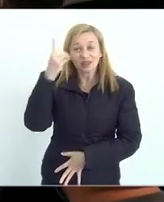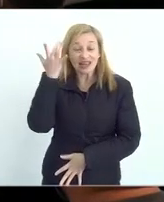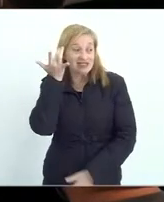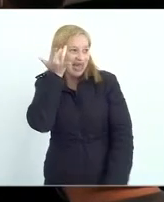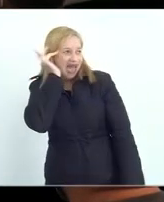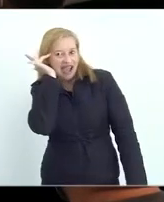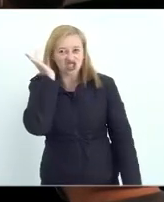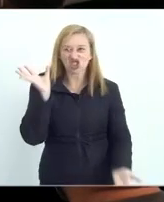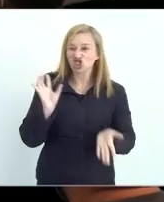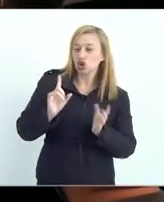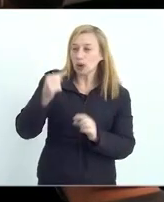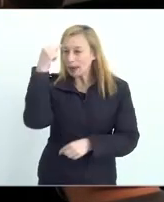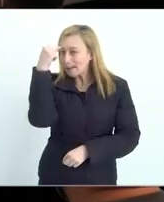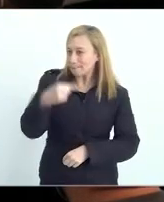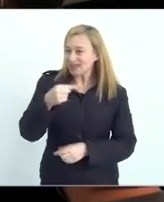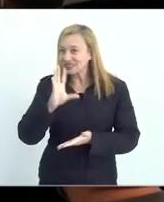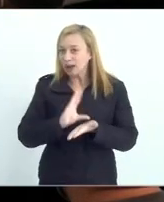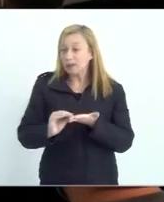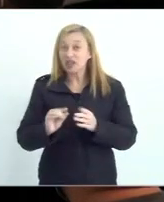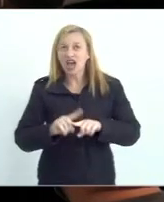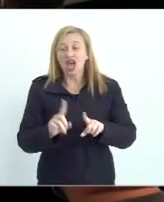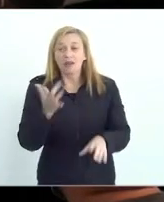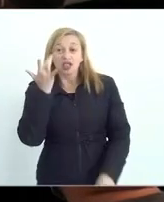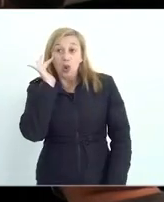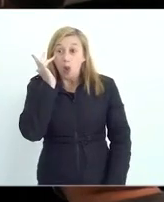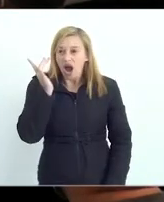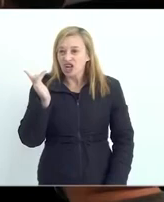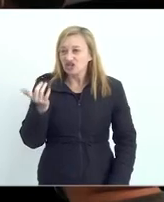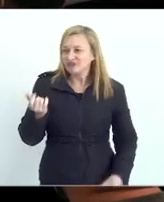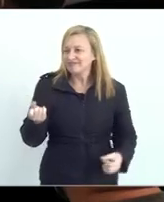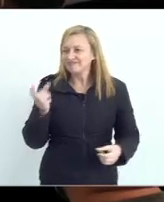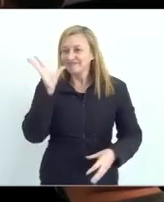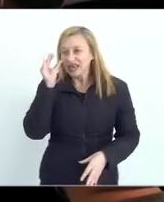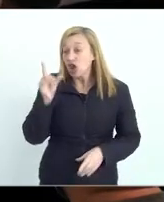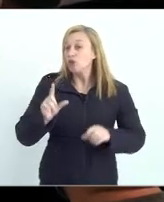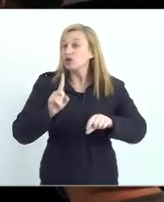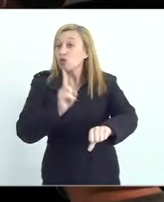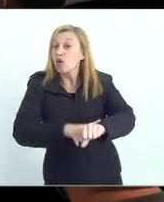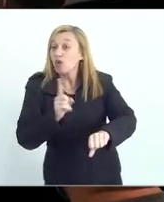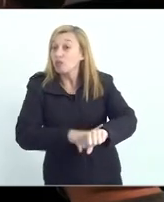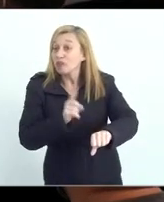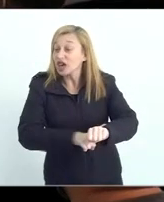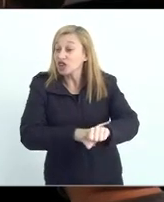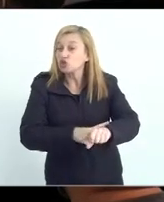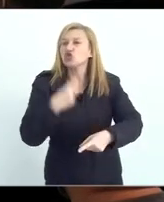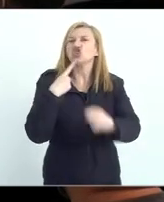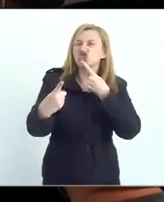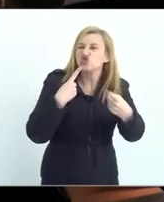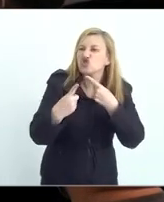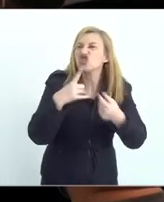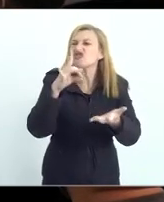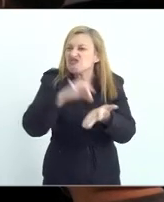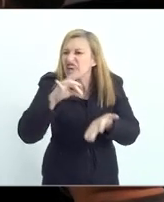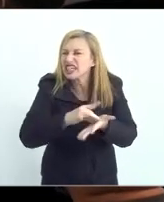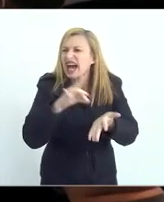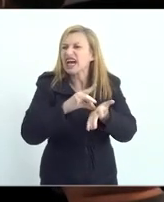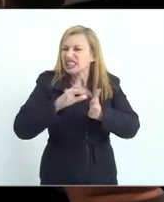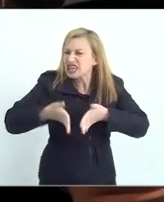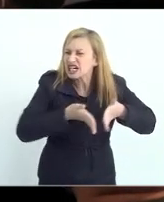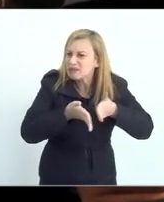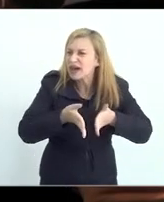donos da pauta mas acho impressionante que quando eu momento do bicho pegar de verdade discutir de interagir de encaminhar